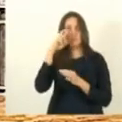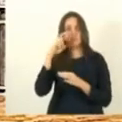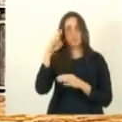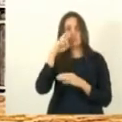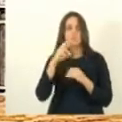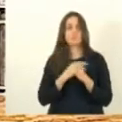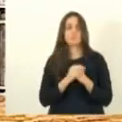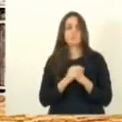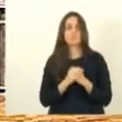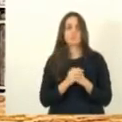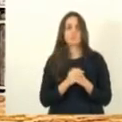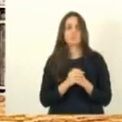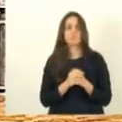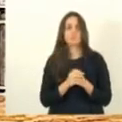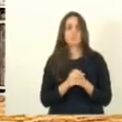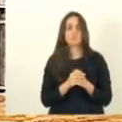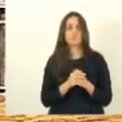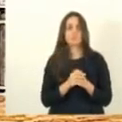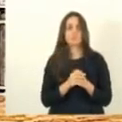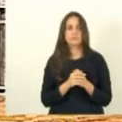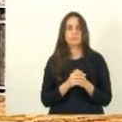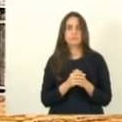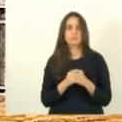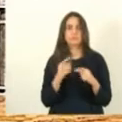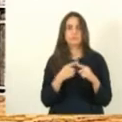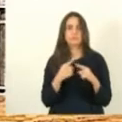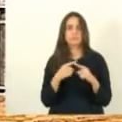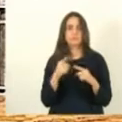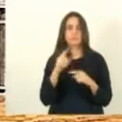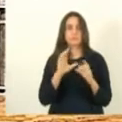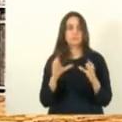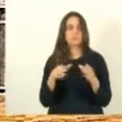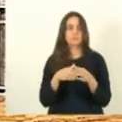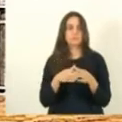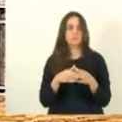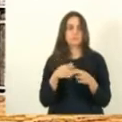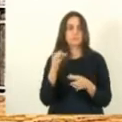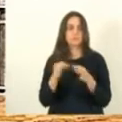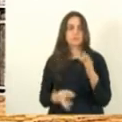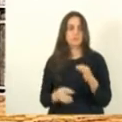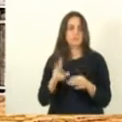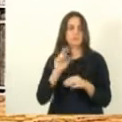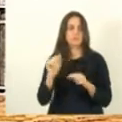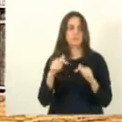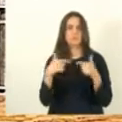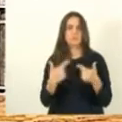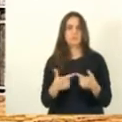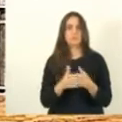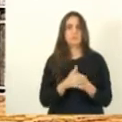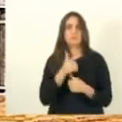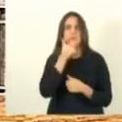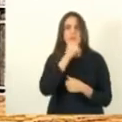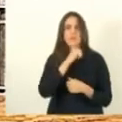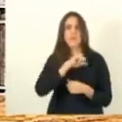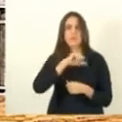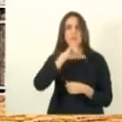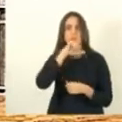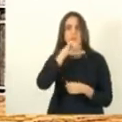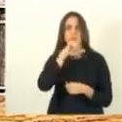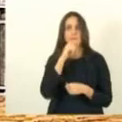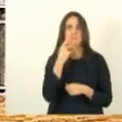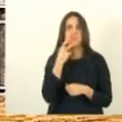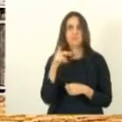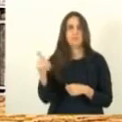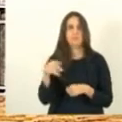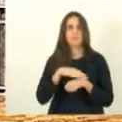Hércules, que está aqui pedindo a parte, porque aí sim a Comissão de Justiça deve agir. A mãe, a Ingrid, até falou que o